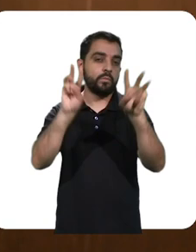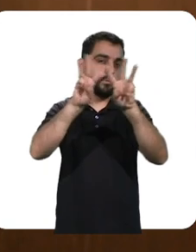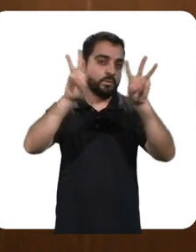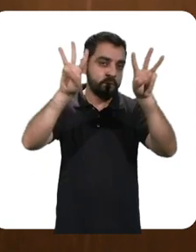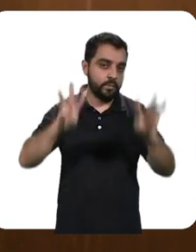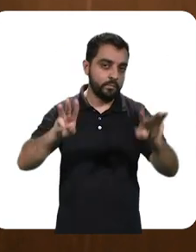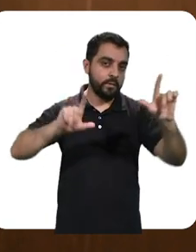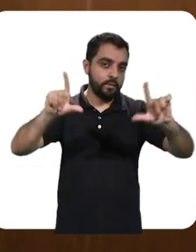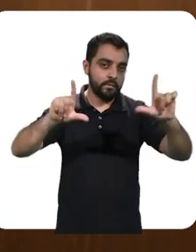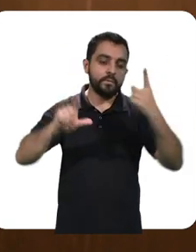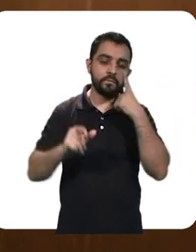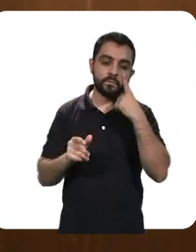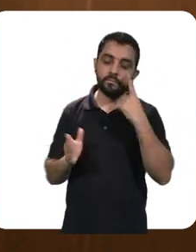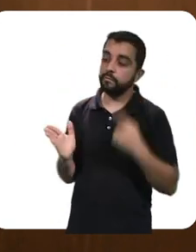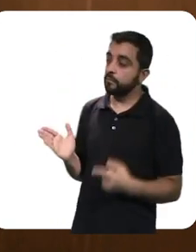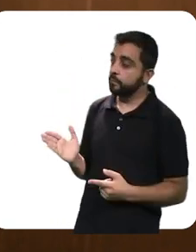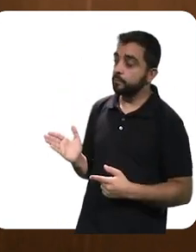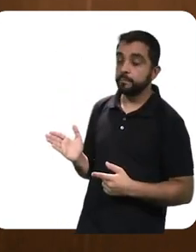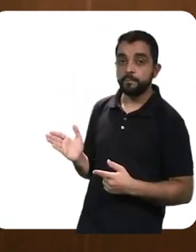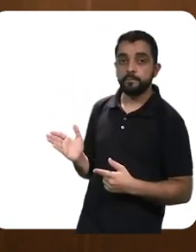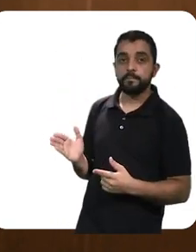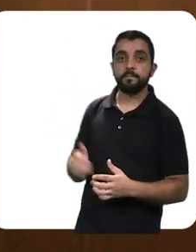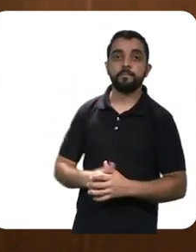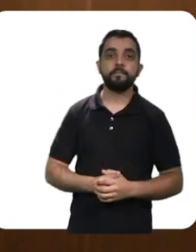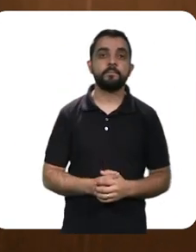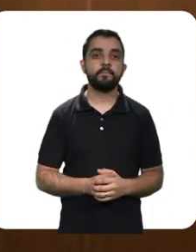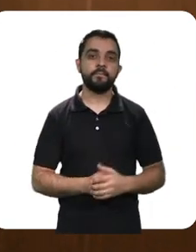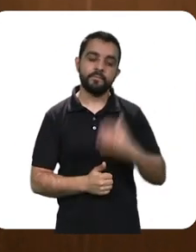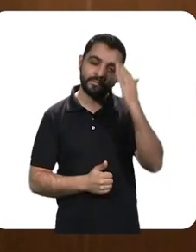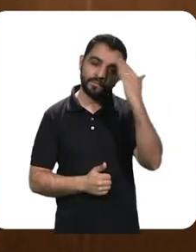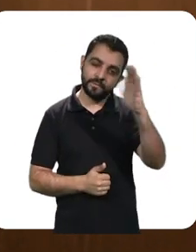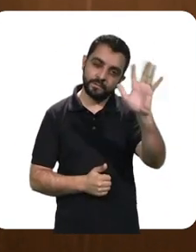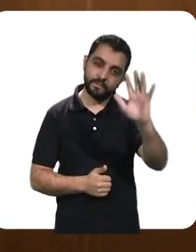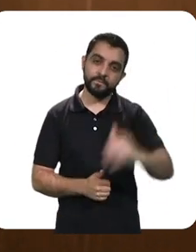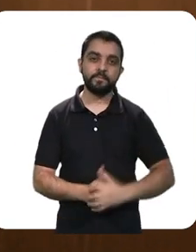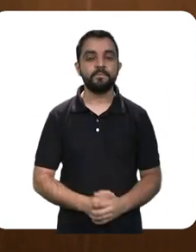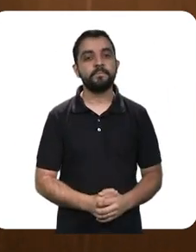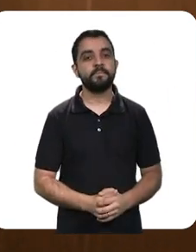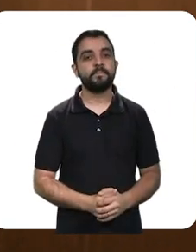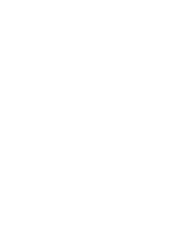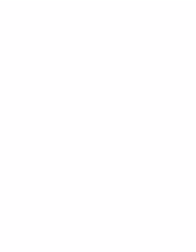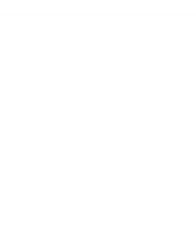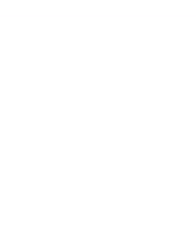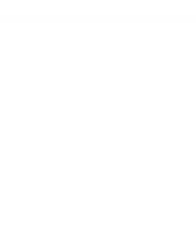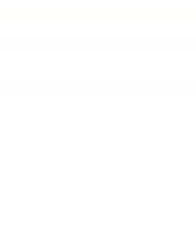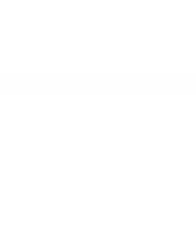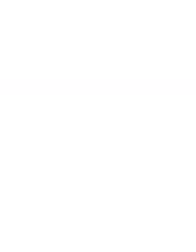produtos da UFPR TV, seja no Facebook, no YouTube ou no Instagram. Tchau!